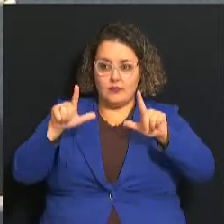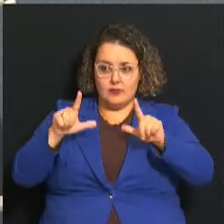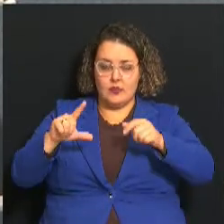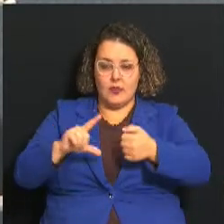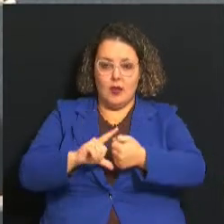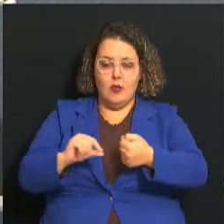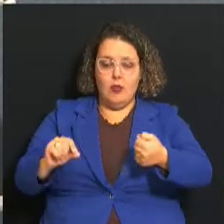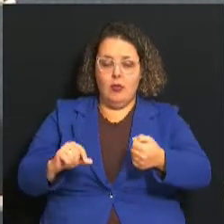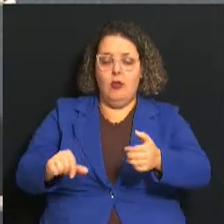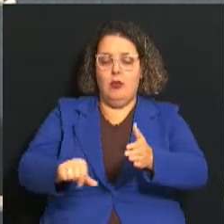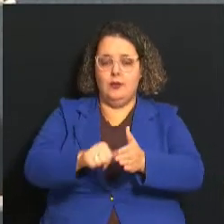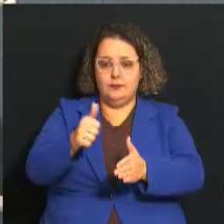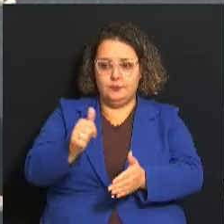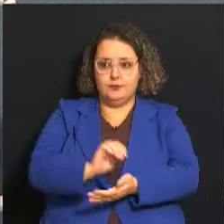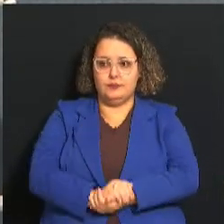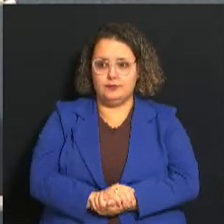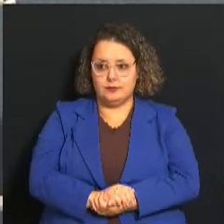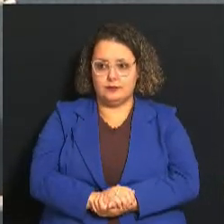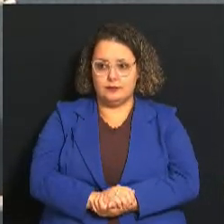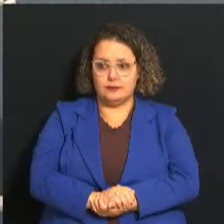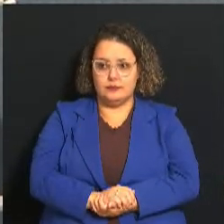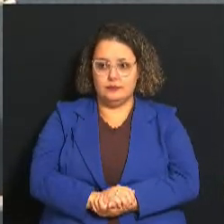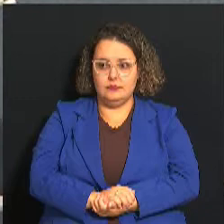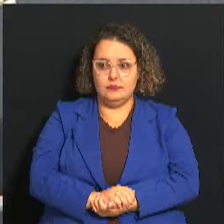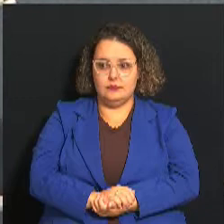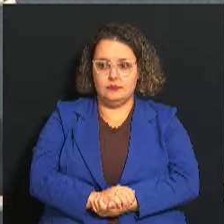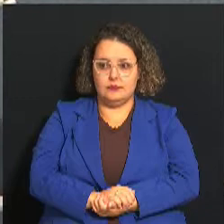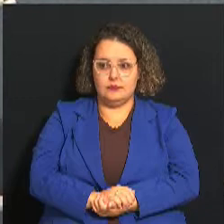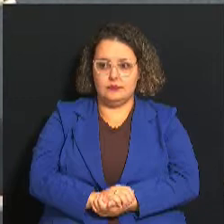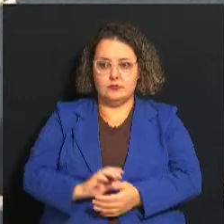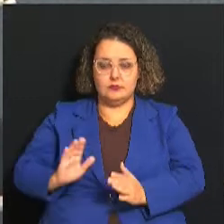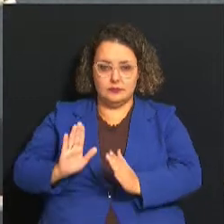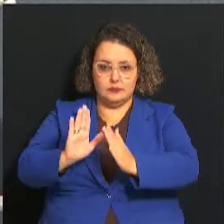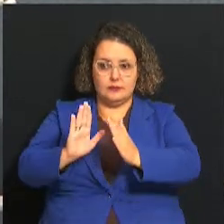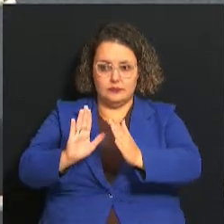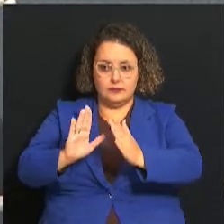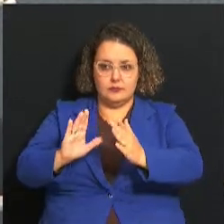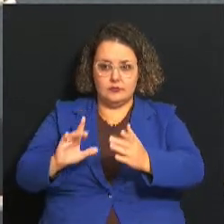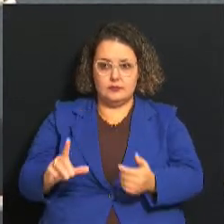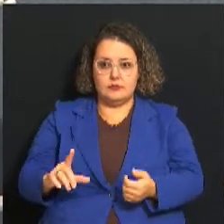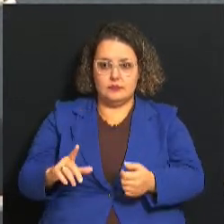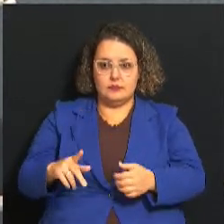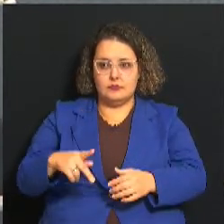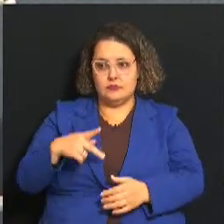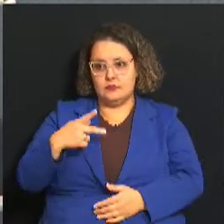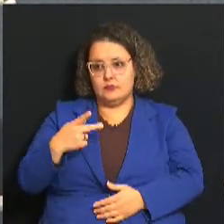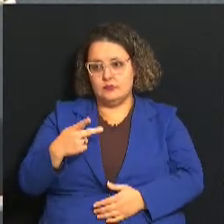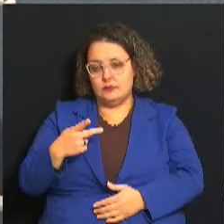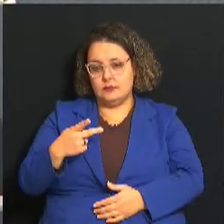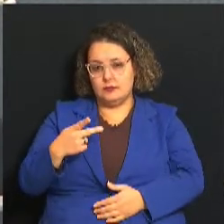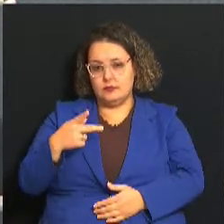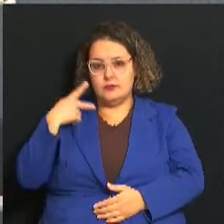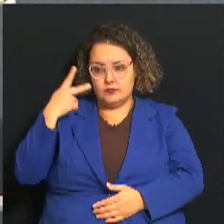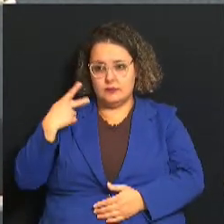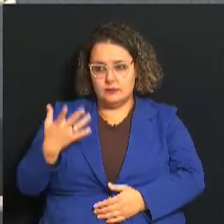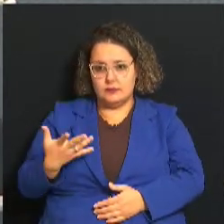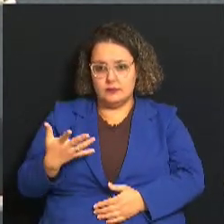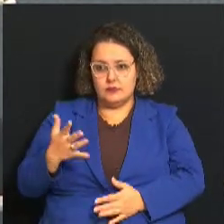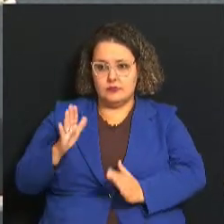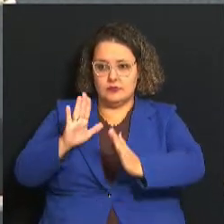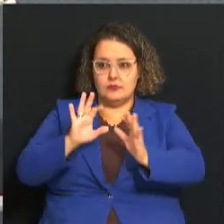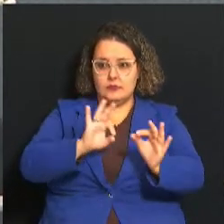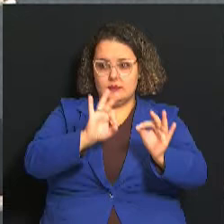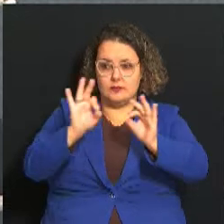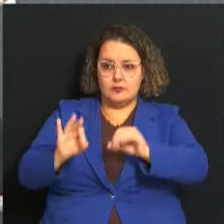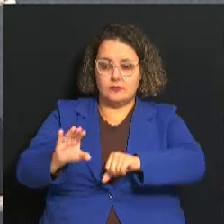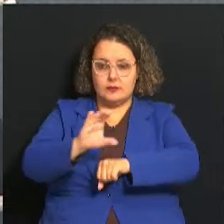1º, porque ele fala lá, Frente Parlamentar Ambientalista, com o objetivo de acompanhar a legislação e